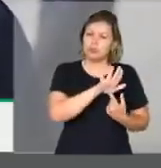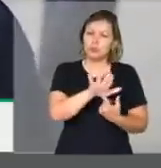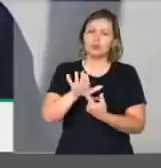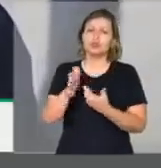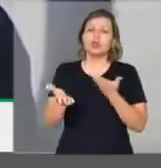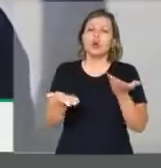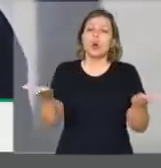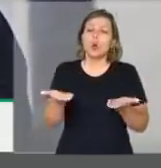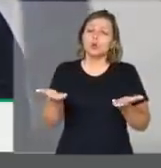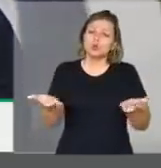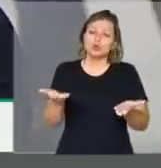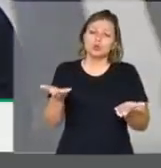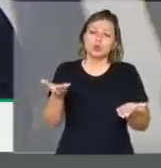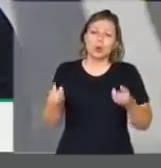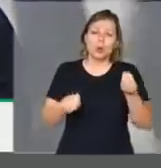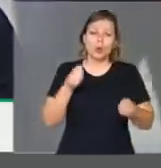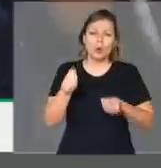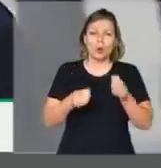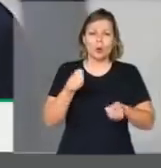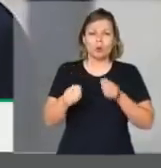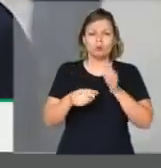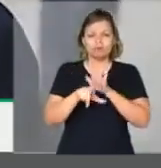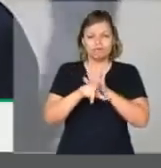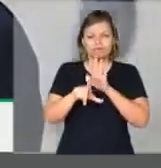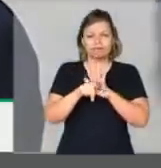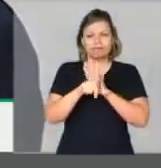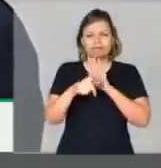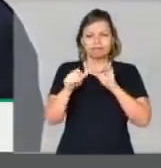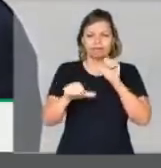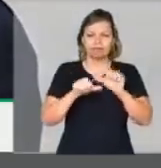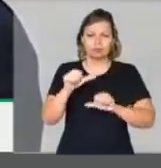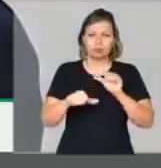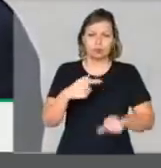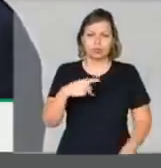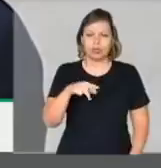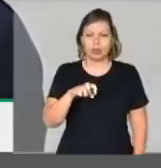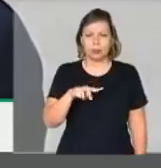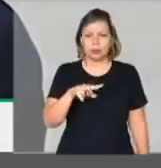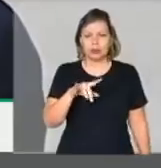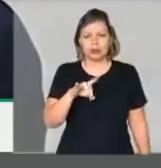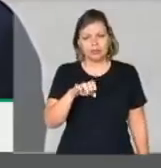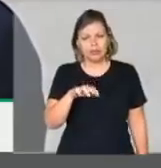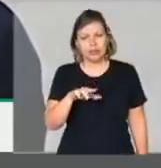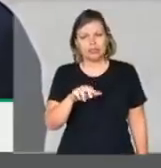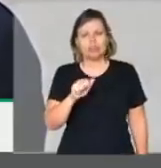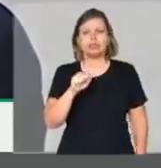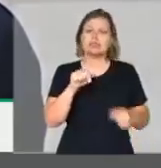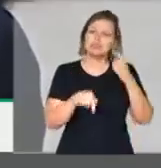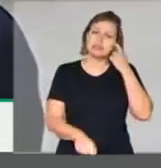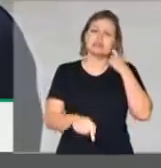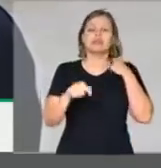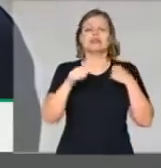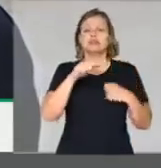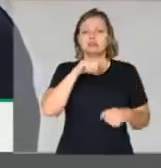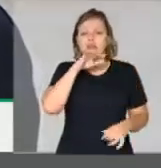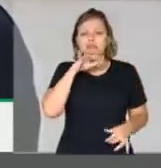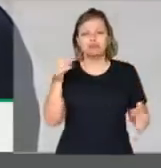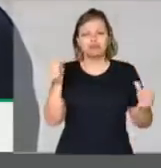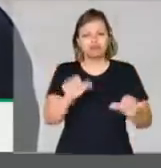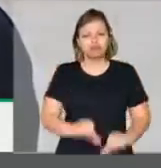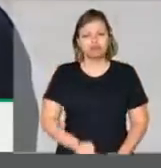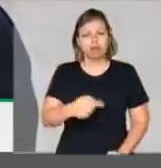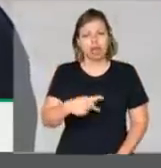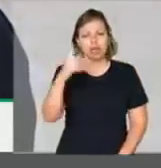crueldade a reforma da Previdência ou a deforma da Previdência, como também essa ingerência ou essa subalternização